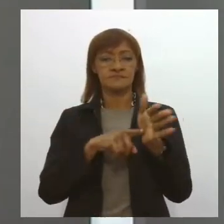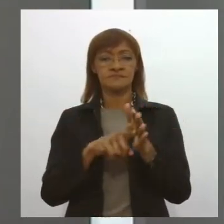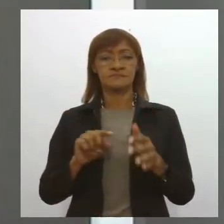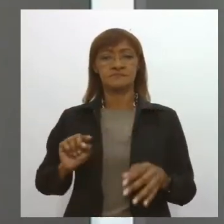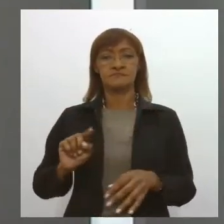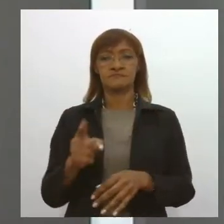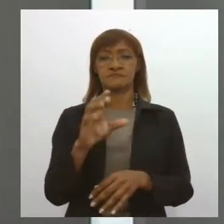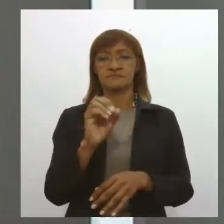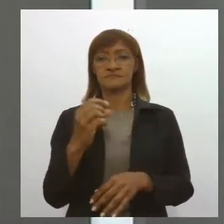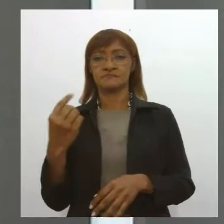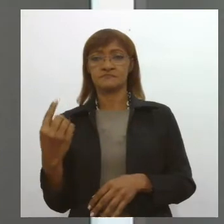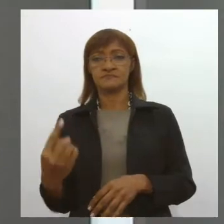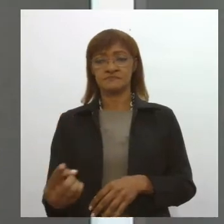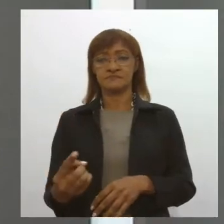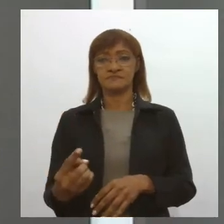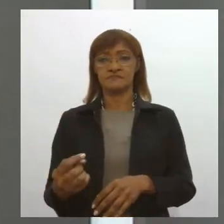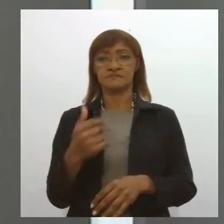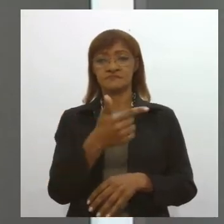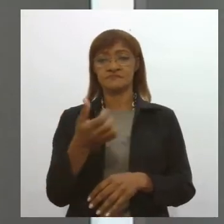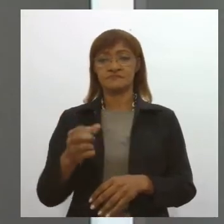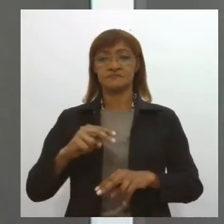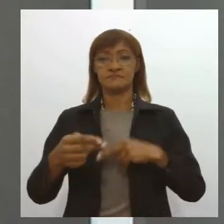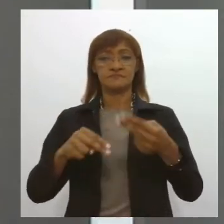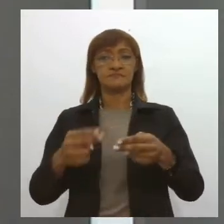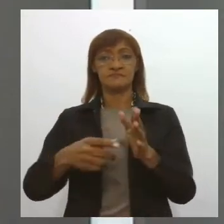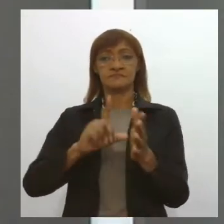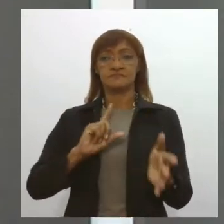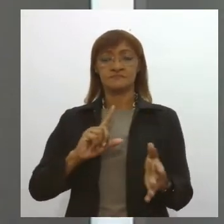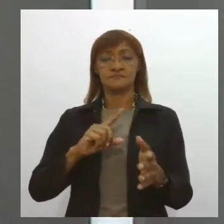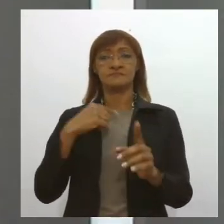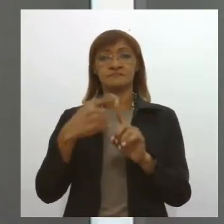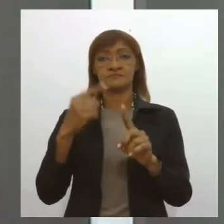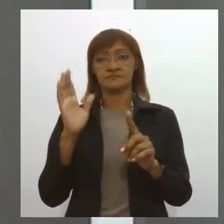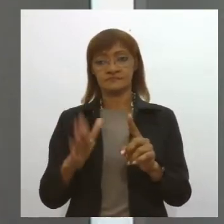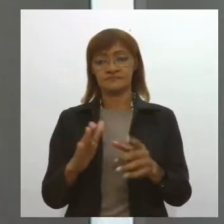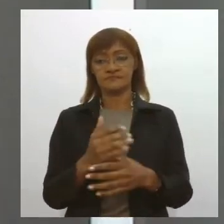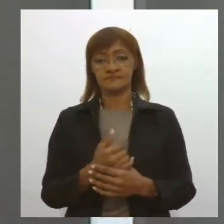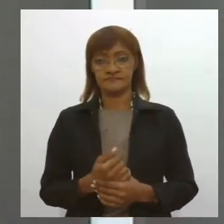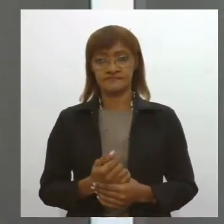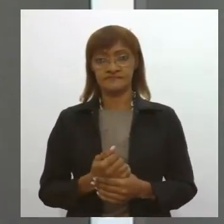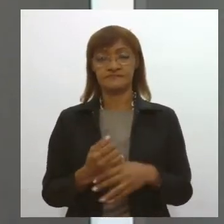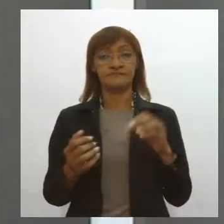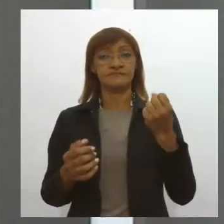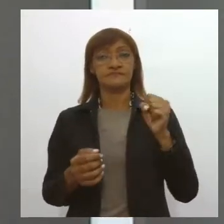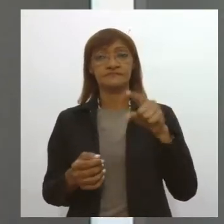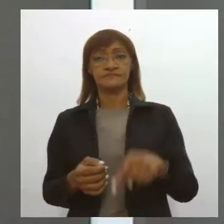1.001 casos e 26 mortes que estavam em investigação e foram confirmadas. Em Sergipe,